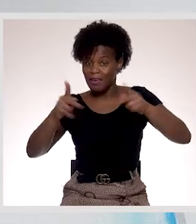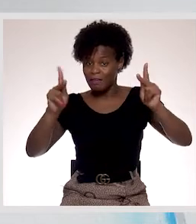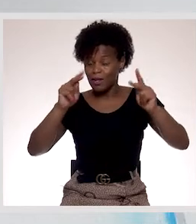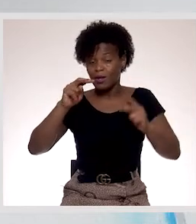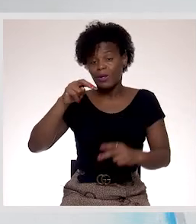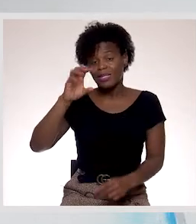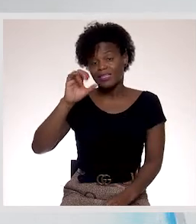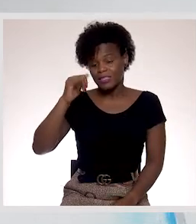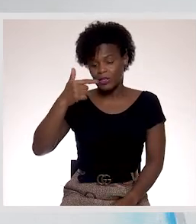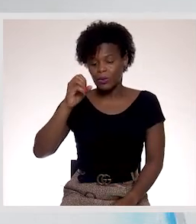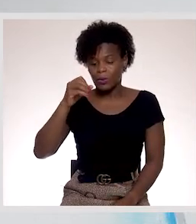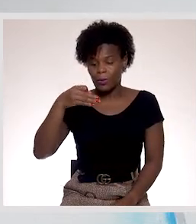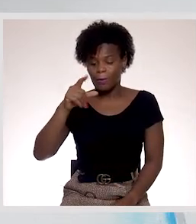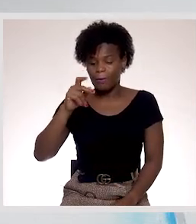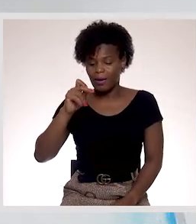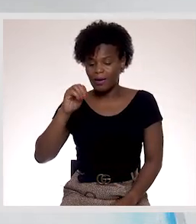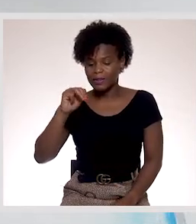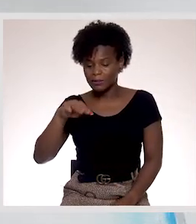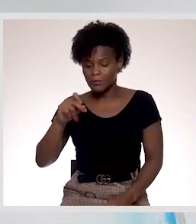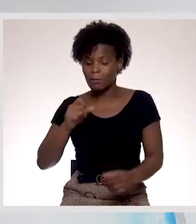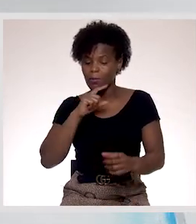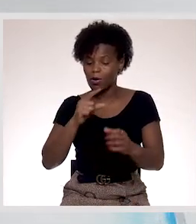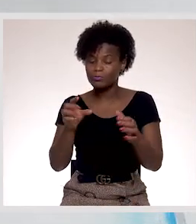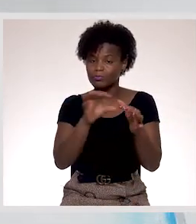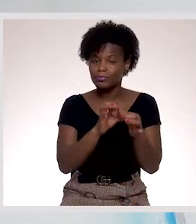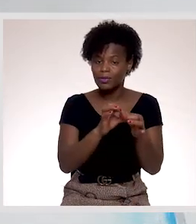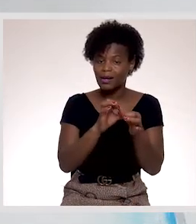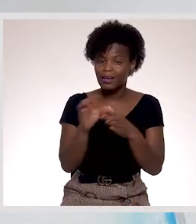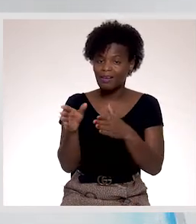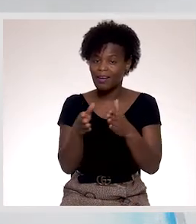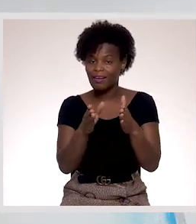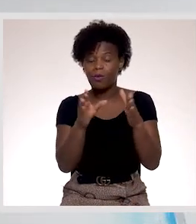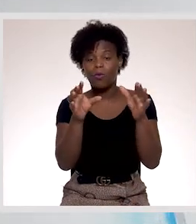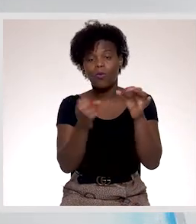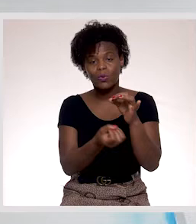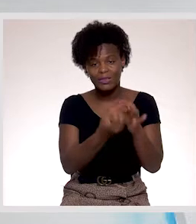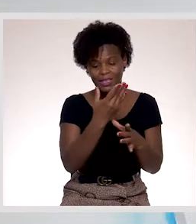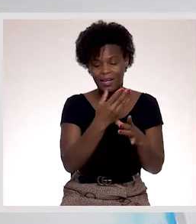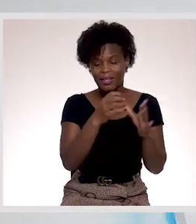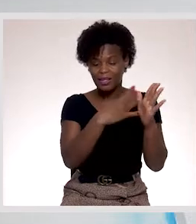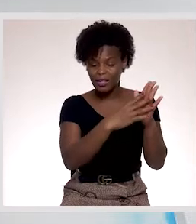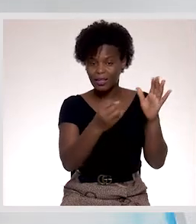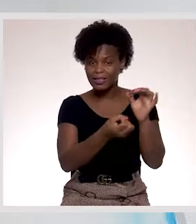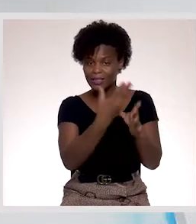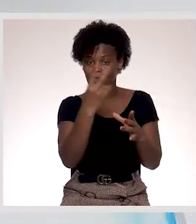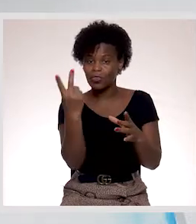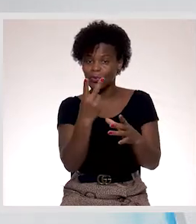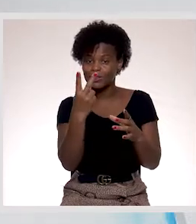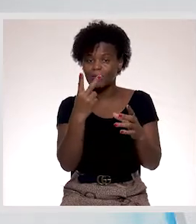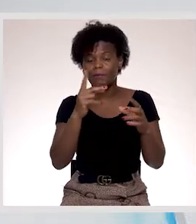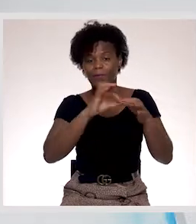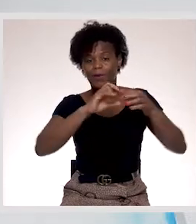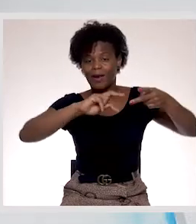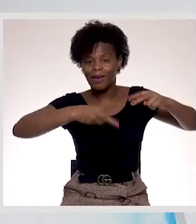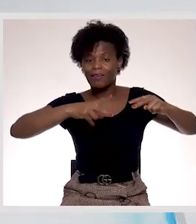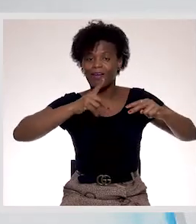cadeia polinucleotídica complementar à cadeia original. Tendo aqui, então, formar agora duas moléculas de DNA filhas a partir